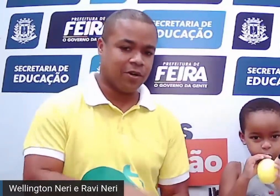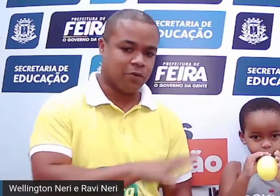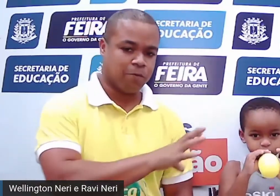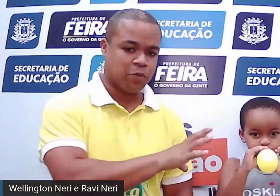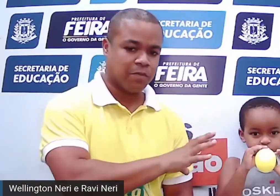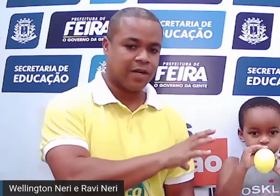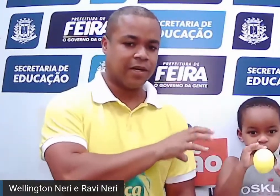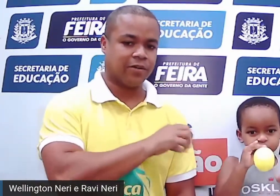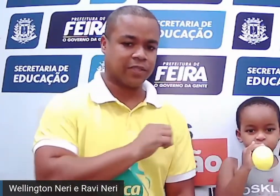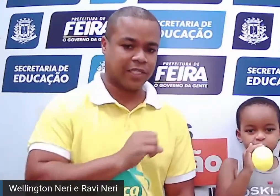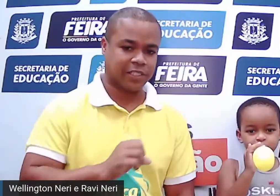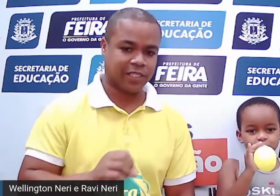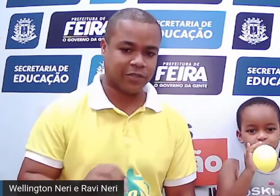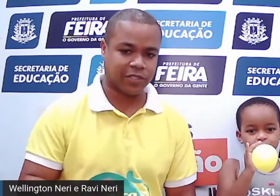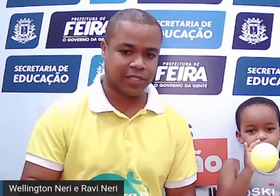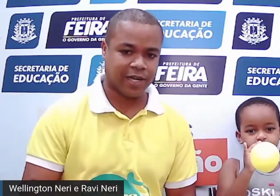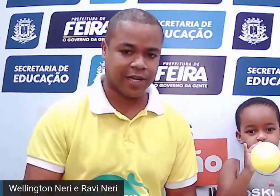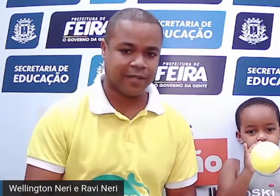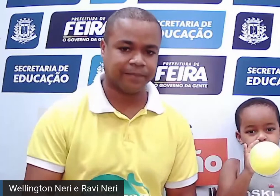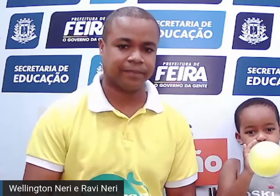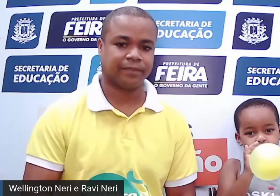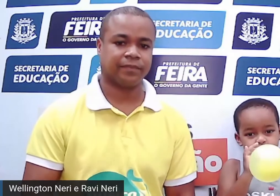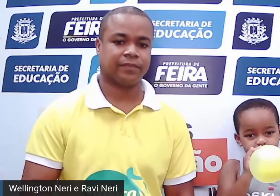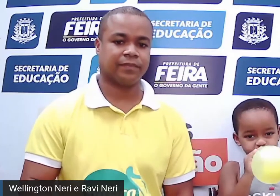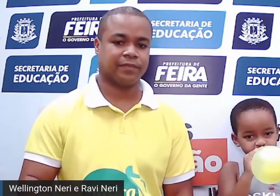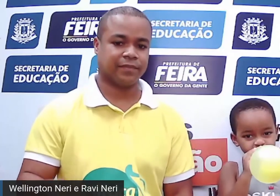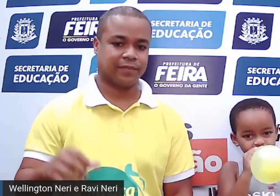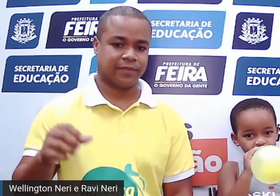Ó, o pulmão tá enchendo de ar.